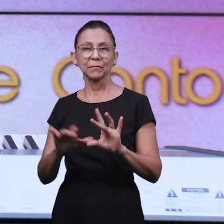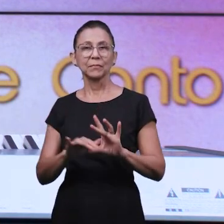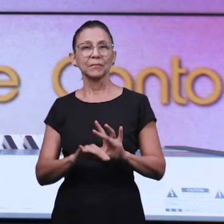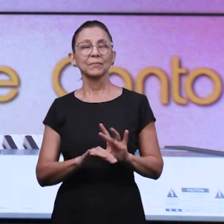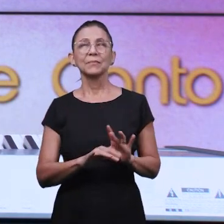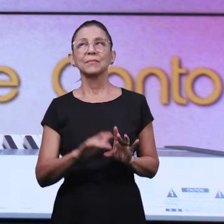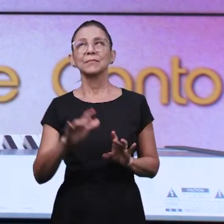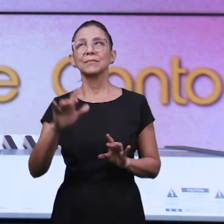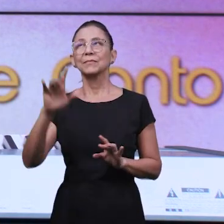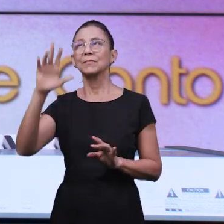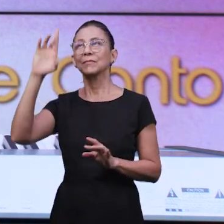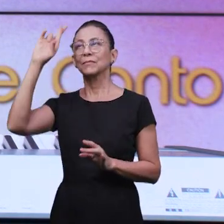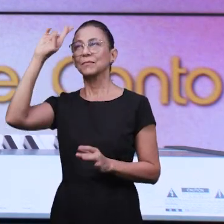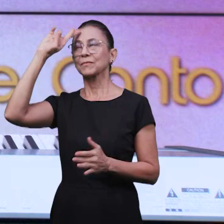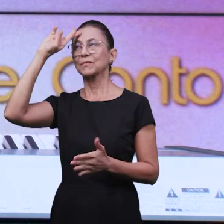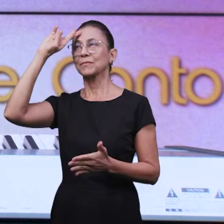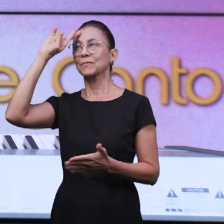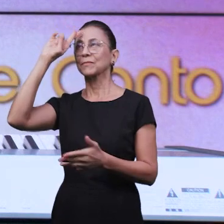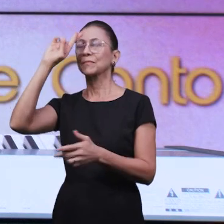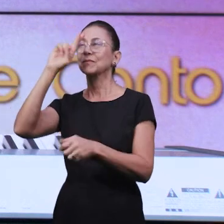maior. Em ti